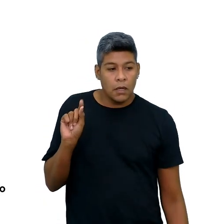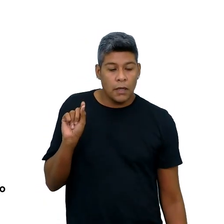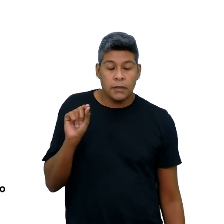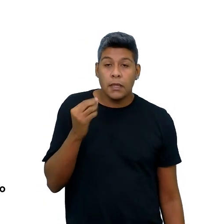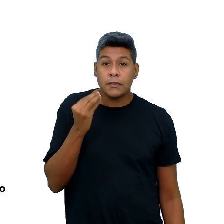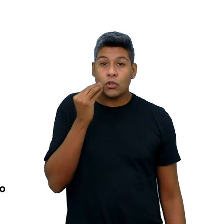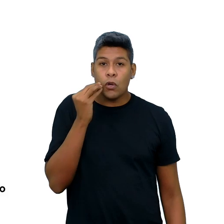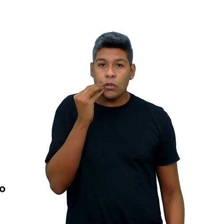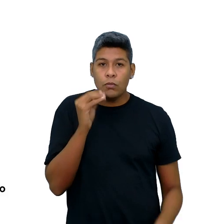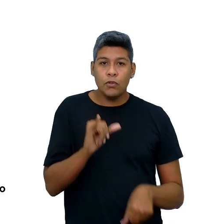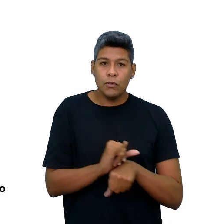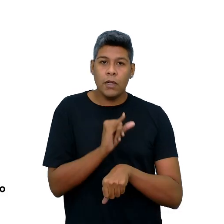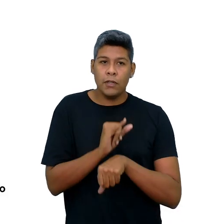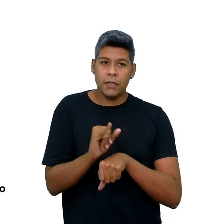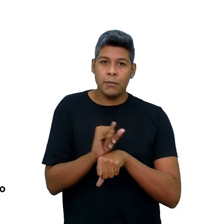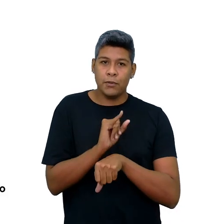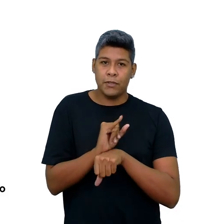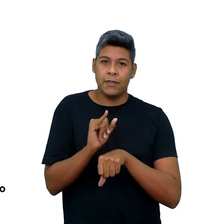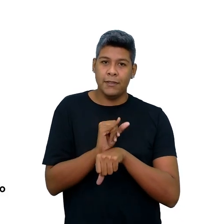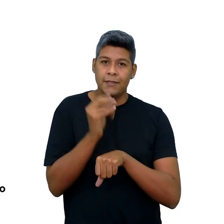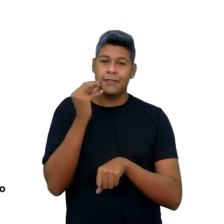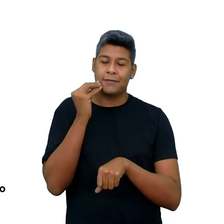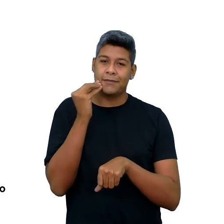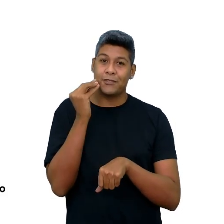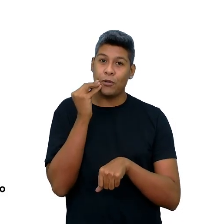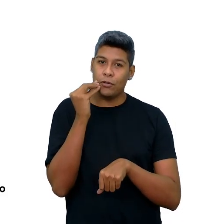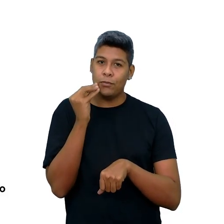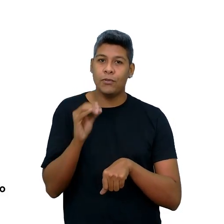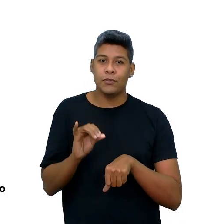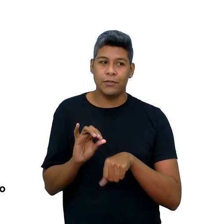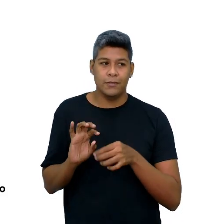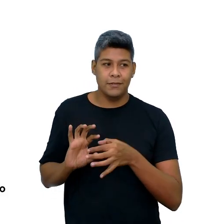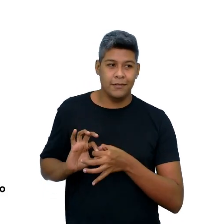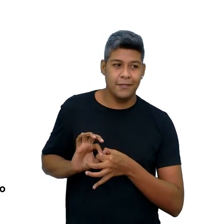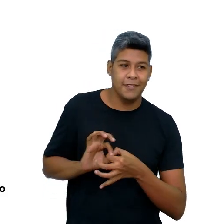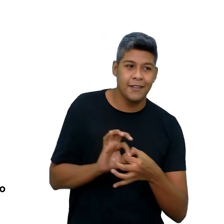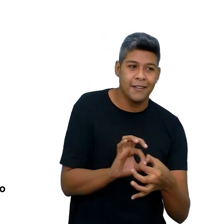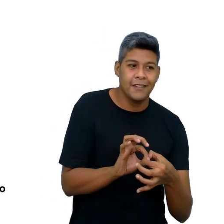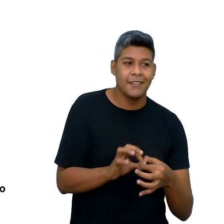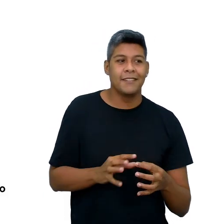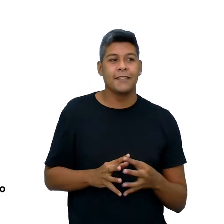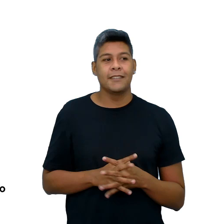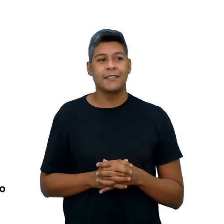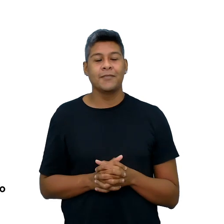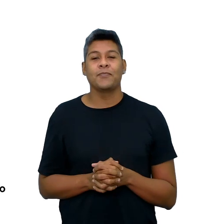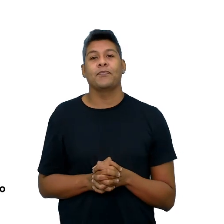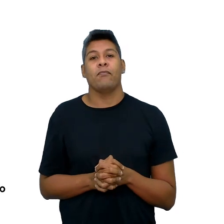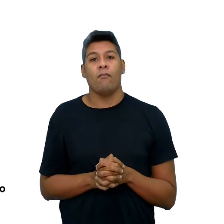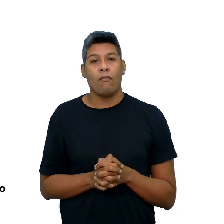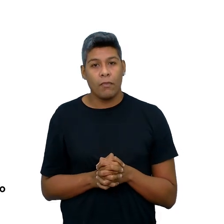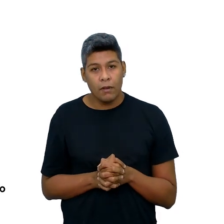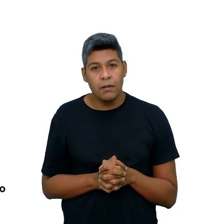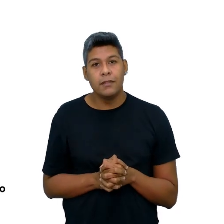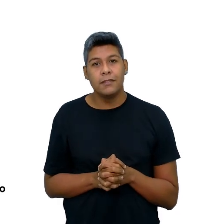e o tipo de relação que essa provocação vai causar nas pessoas. Então, mostre aos